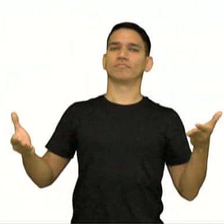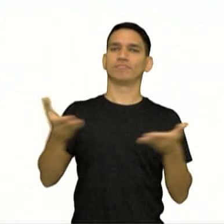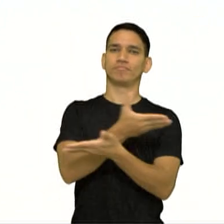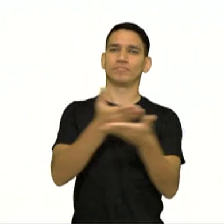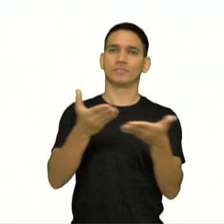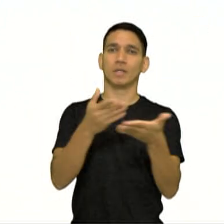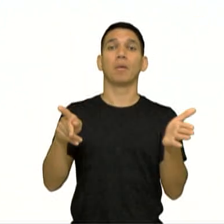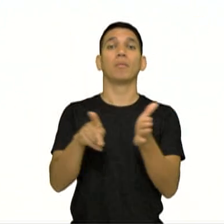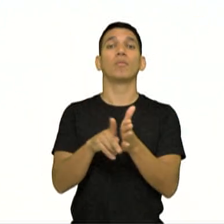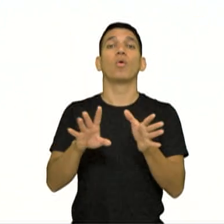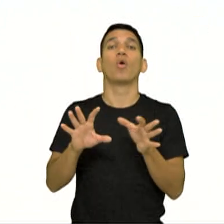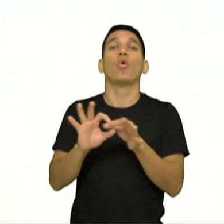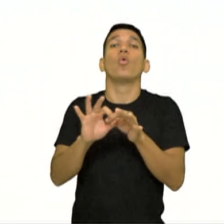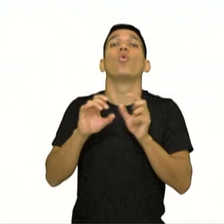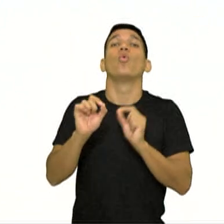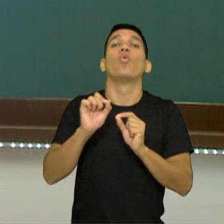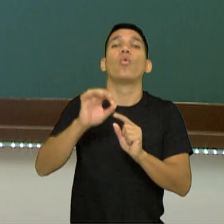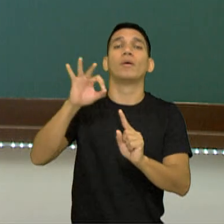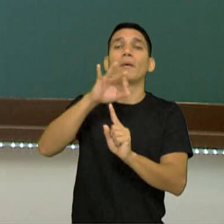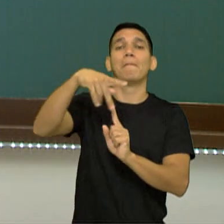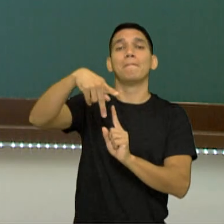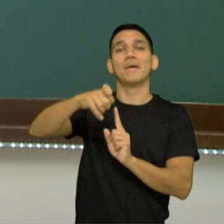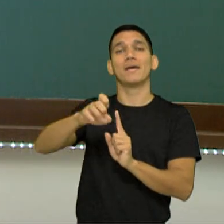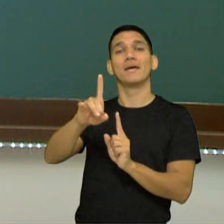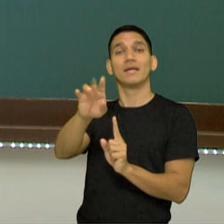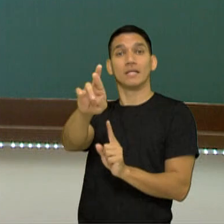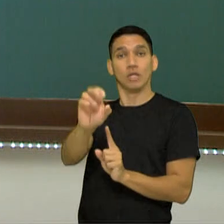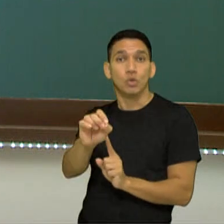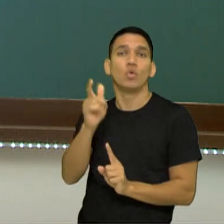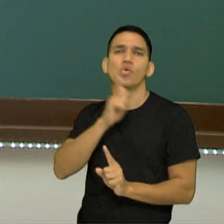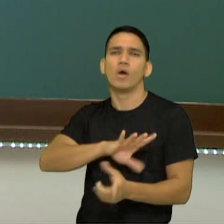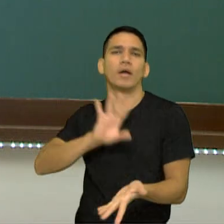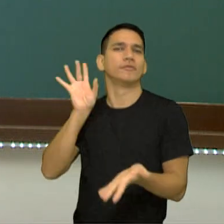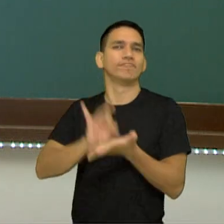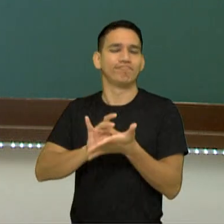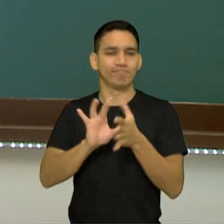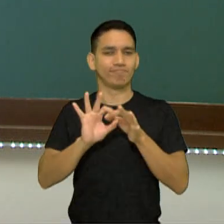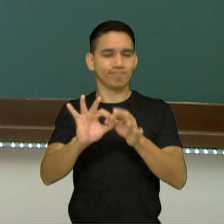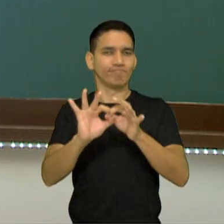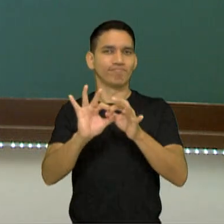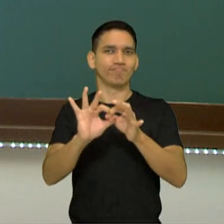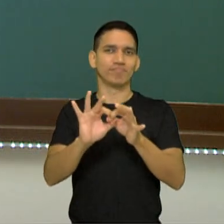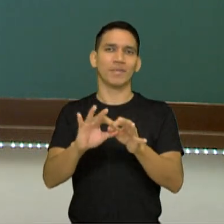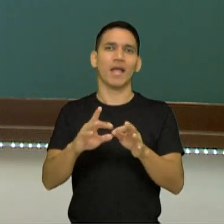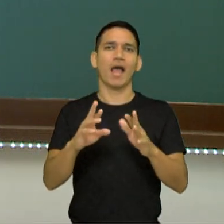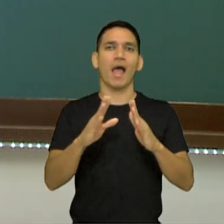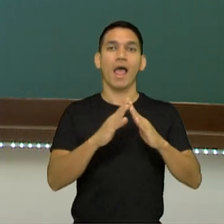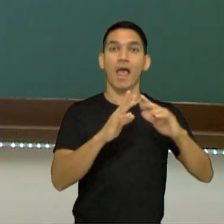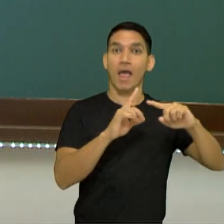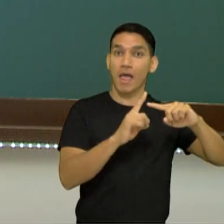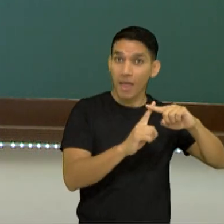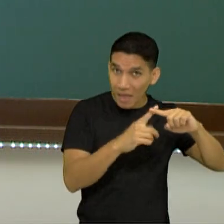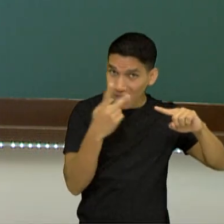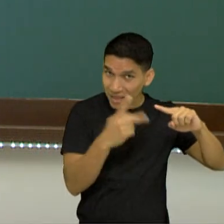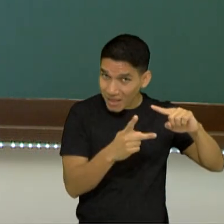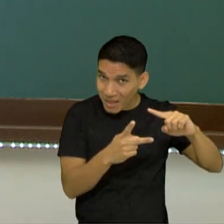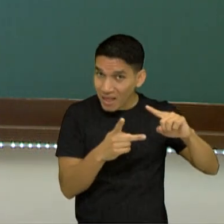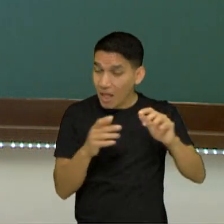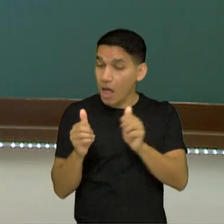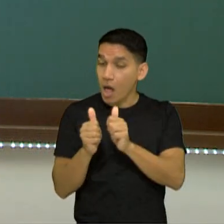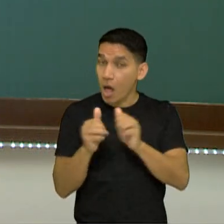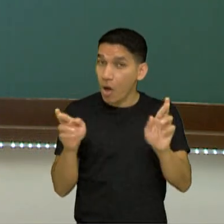São Pedro. Então essa aliança vai consolidar, né, essa relação da igreja com o Império Carolíngio.